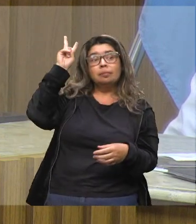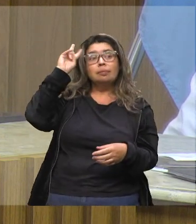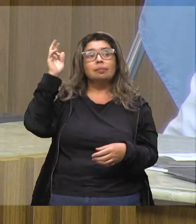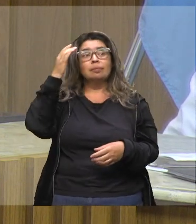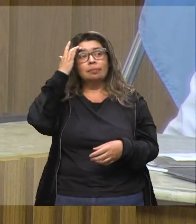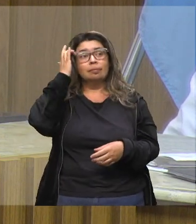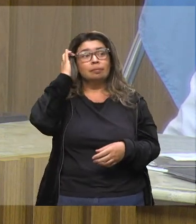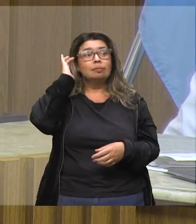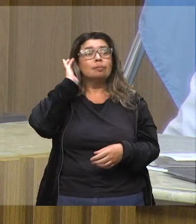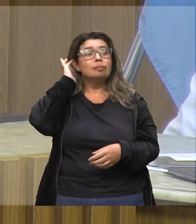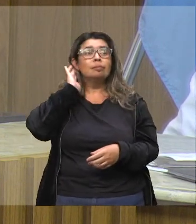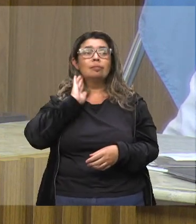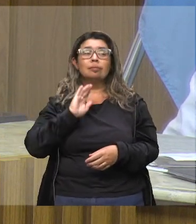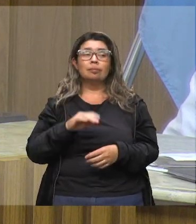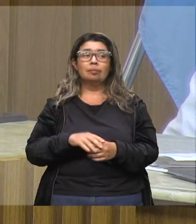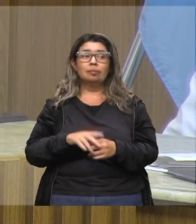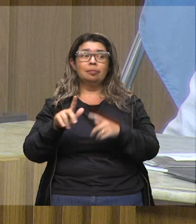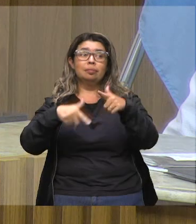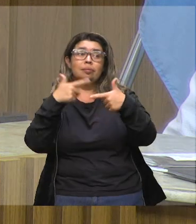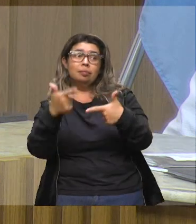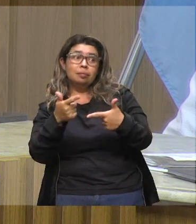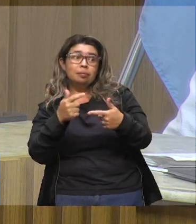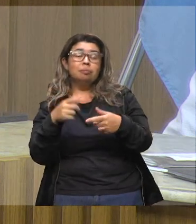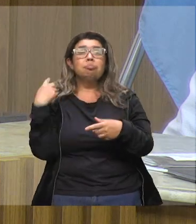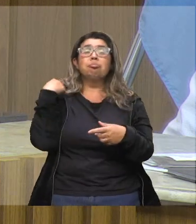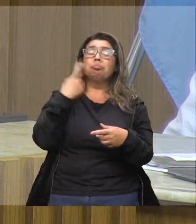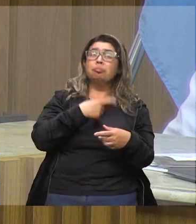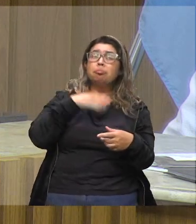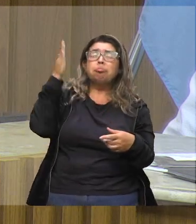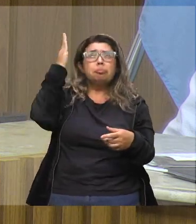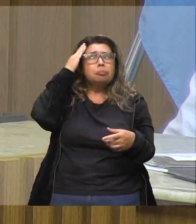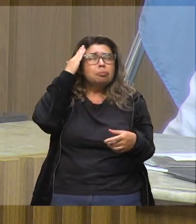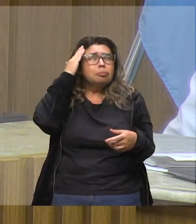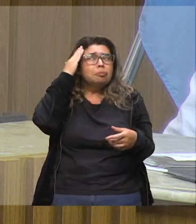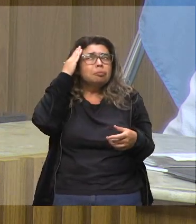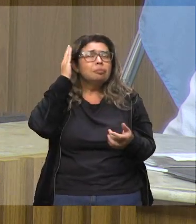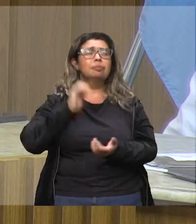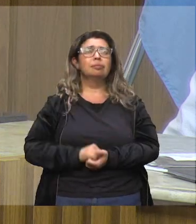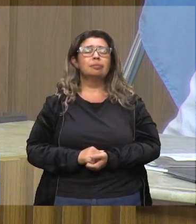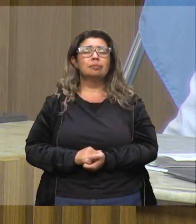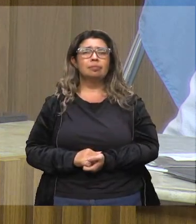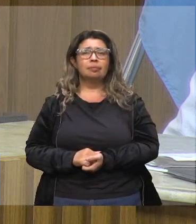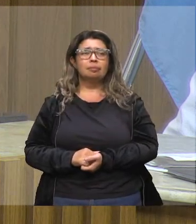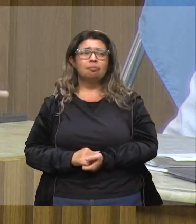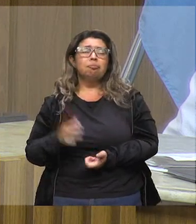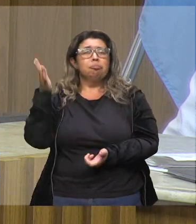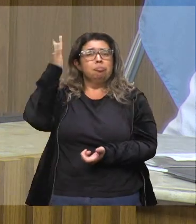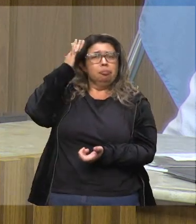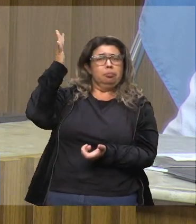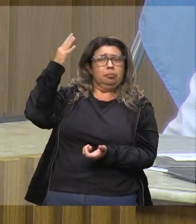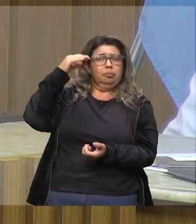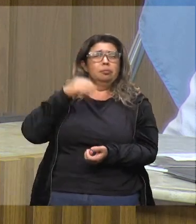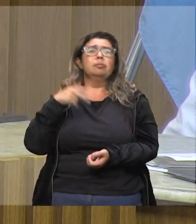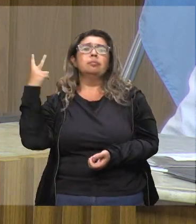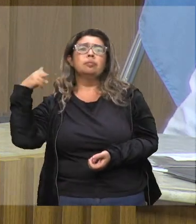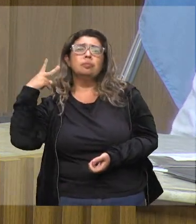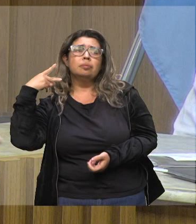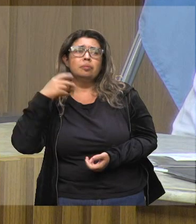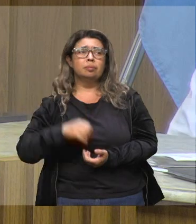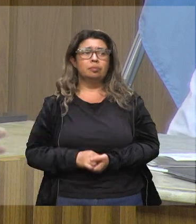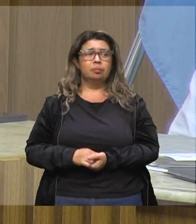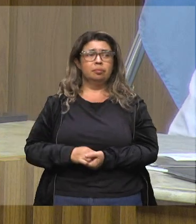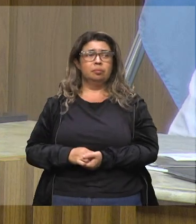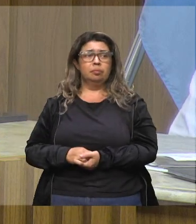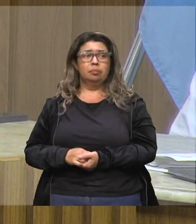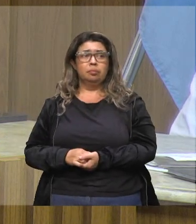vamos abrir oportunidade para a gente poder pensar um pouco. Imagine os nobres colegas vereadores que um